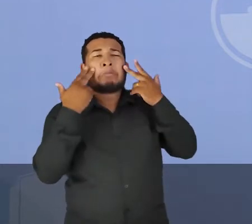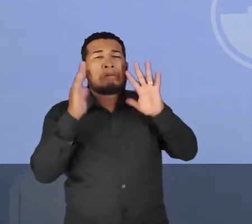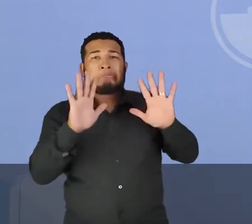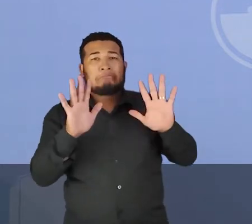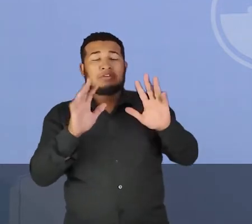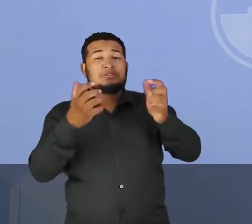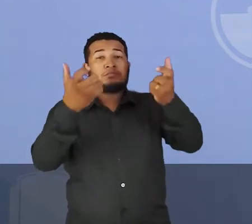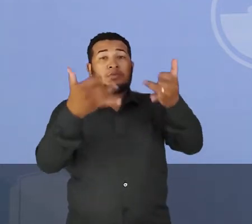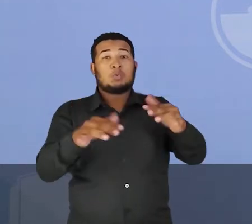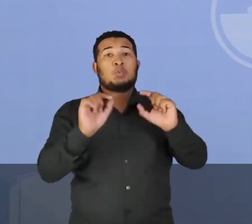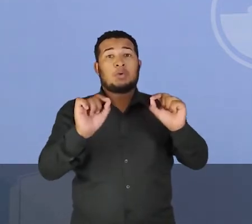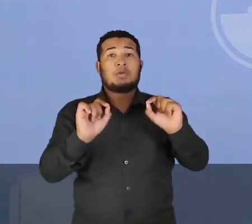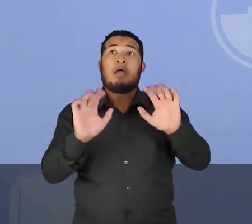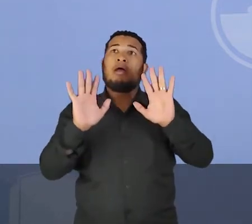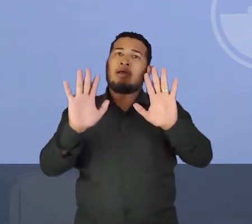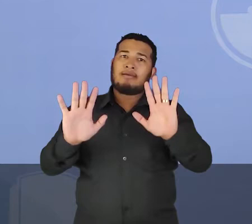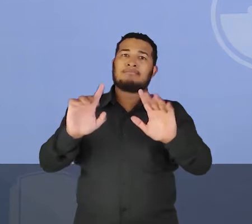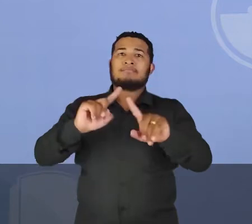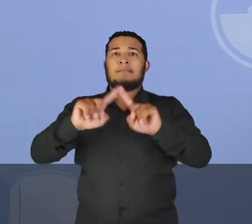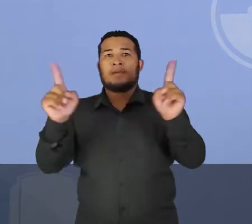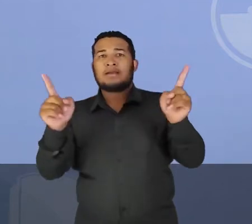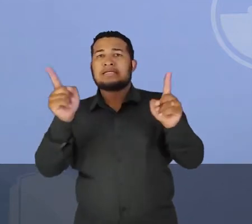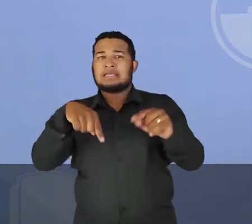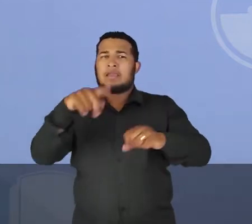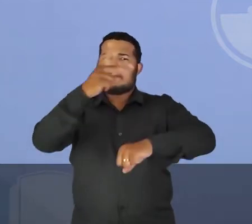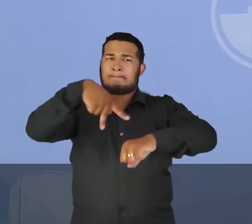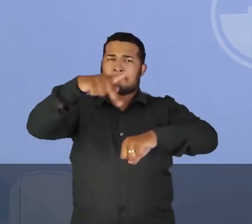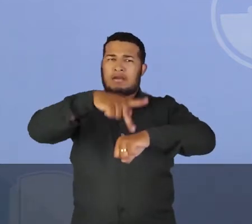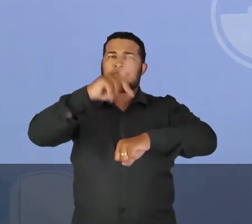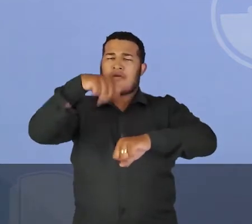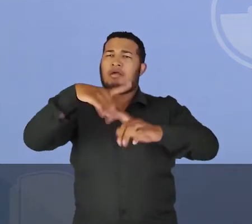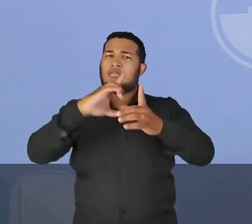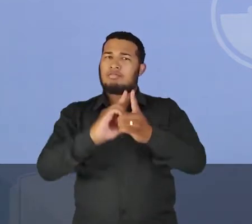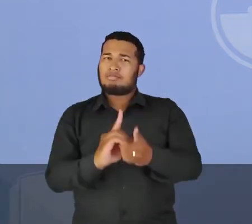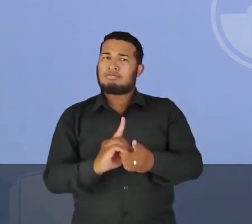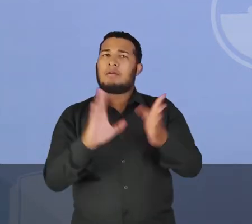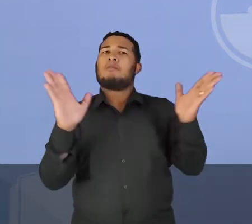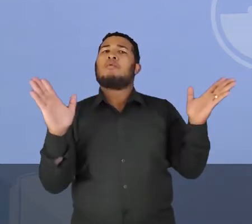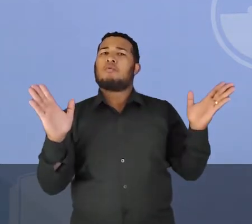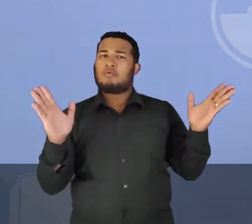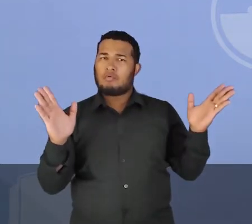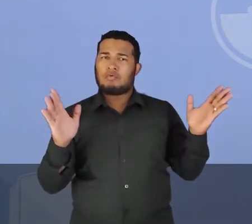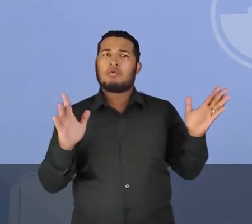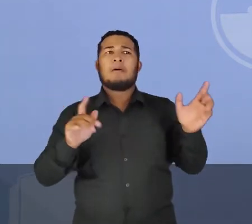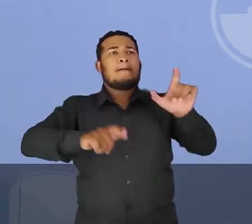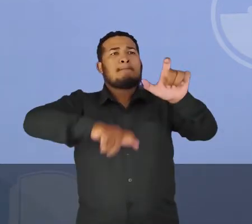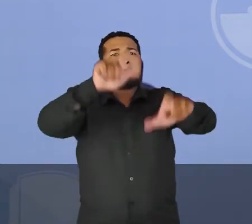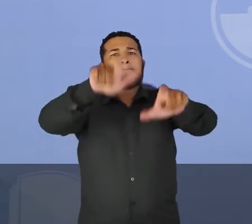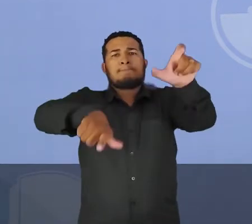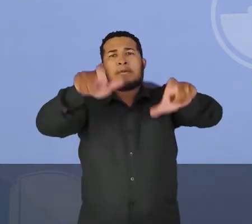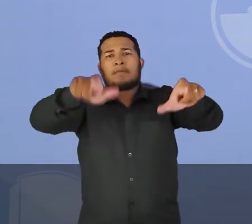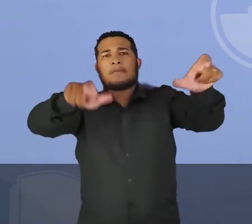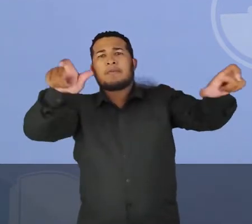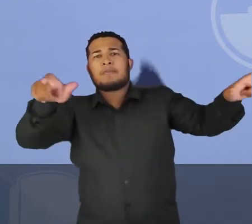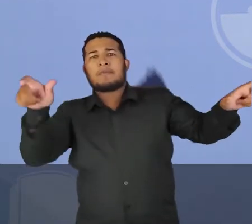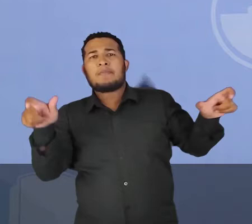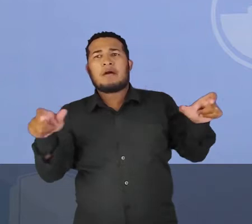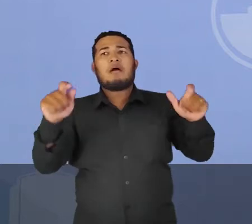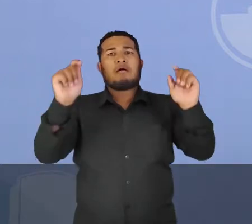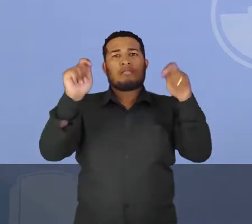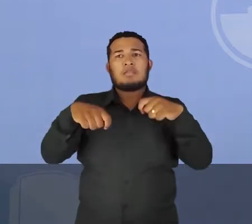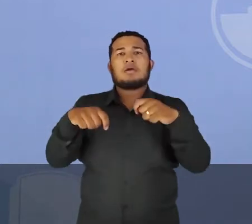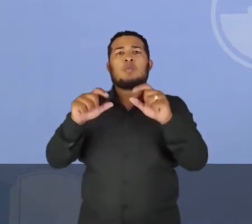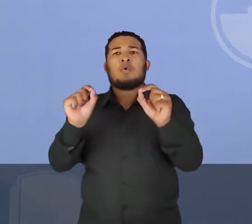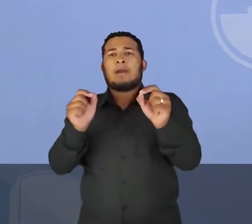assim, mas nós vivemos num país democrático, né? Todo mundo tem